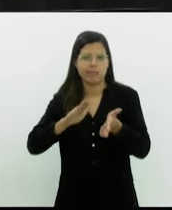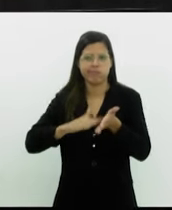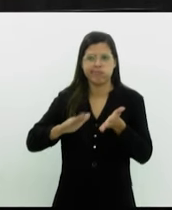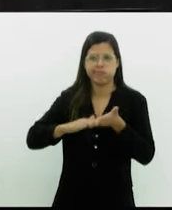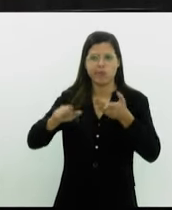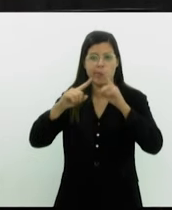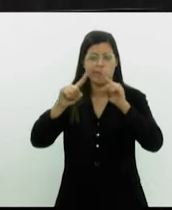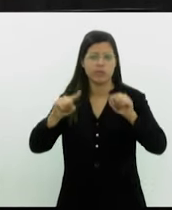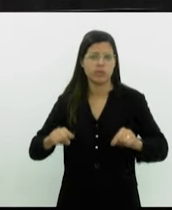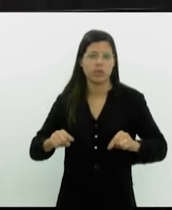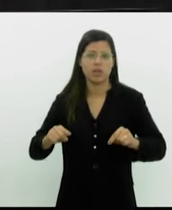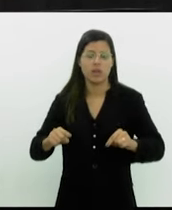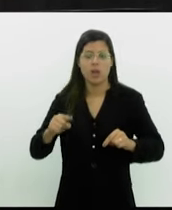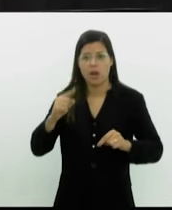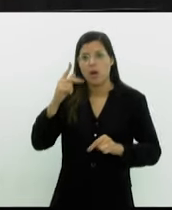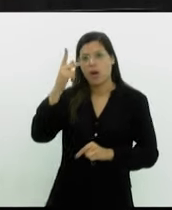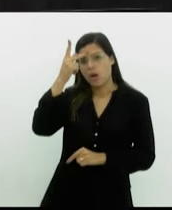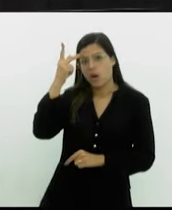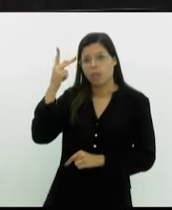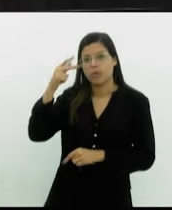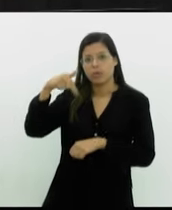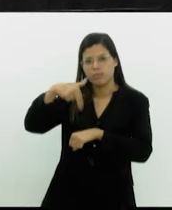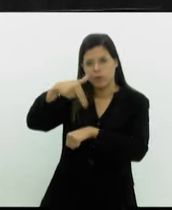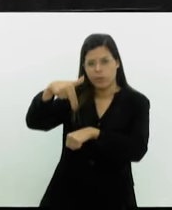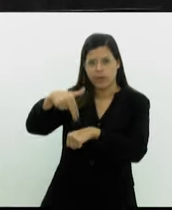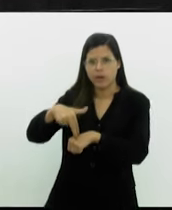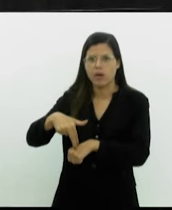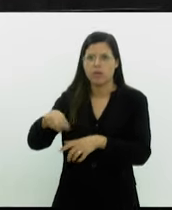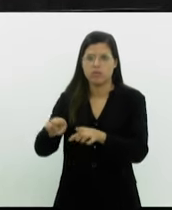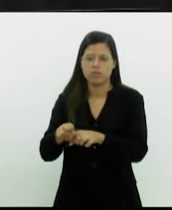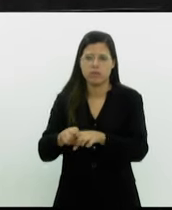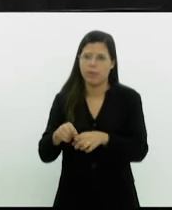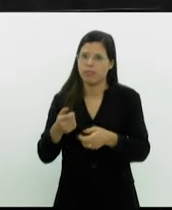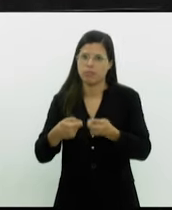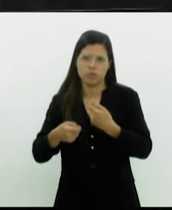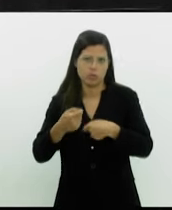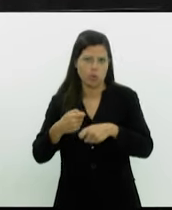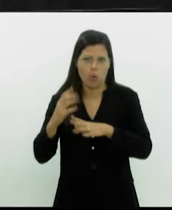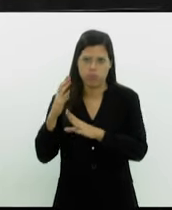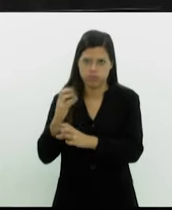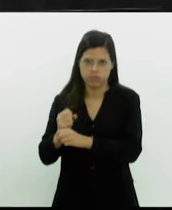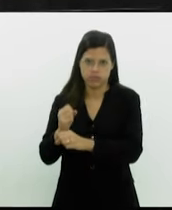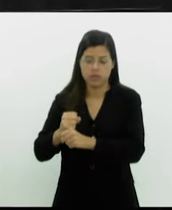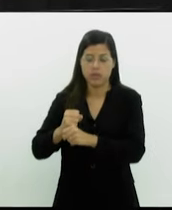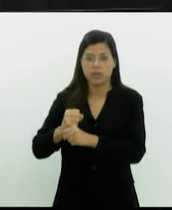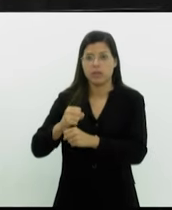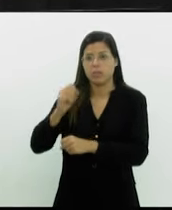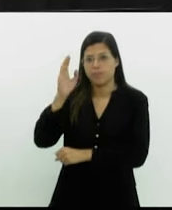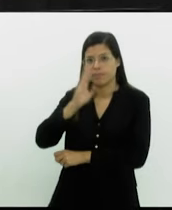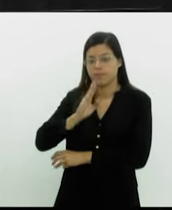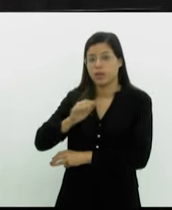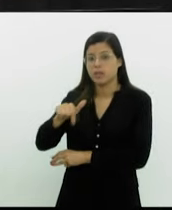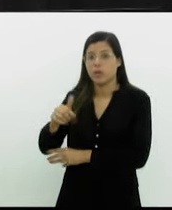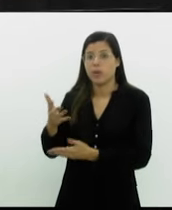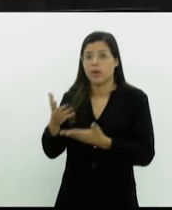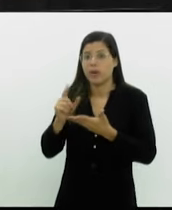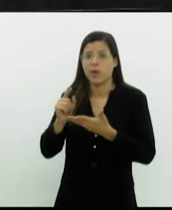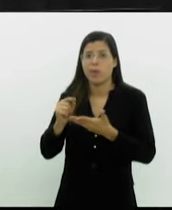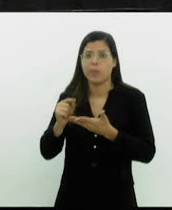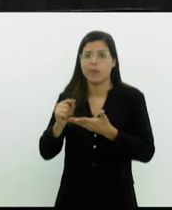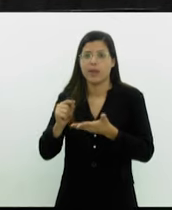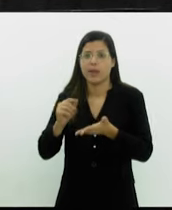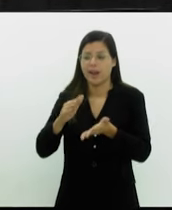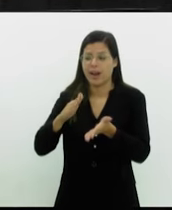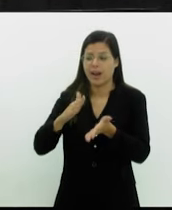Pessoal do Tesouro Nacional, a União, a única coisa que deseja na vida é liquidar o servidor